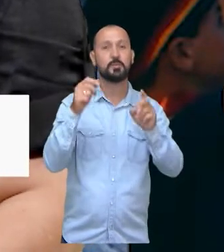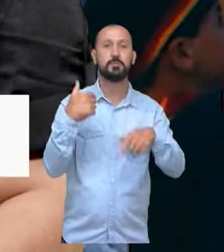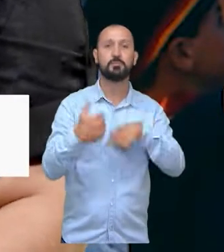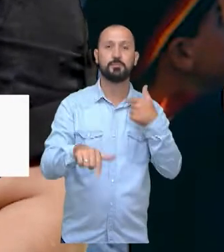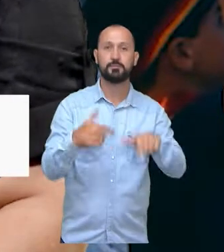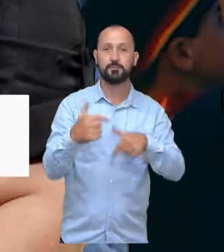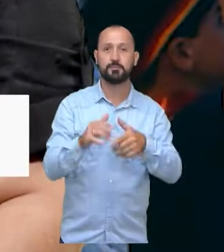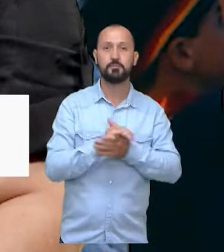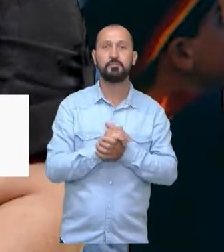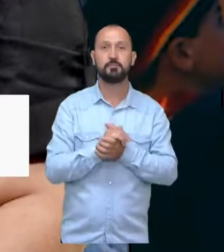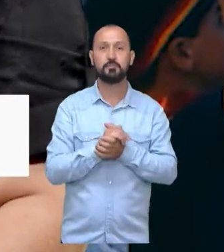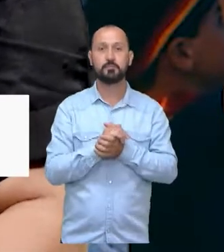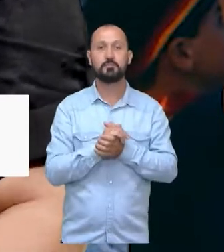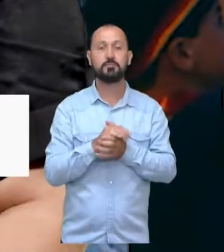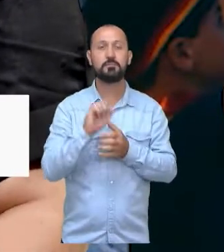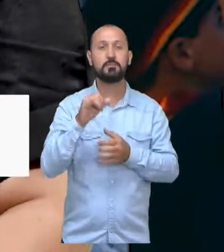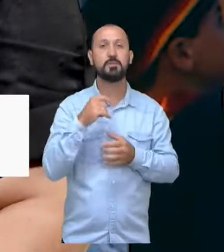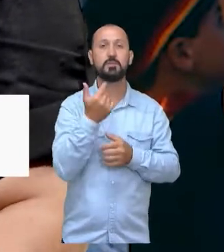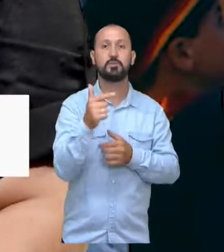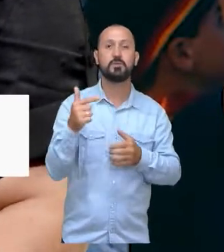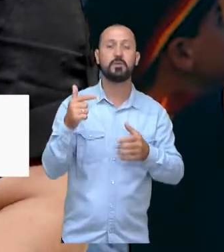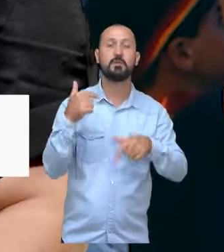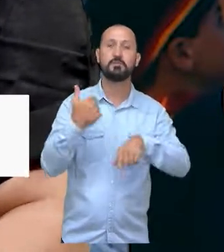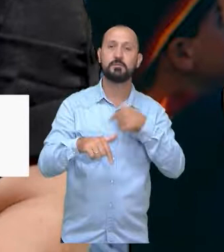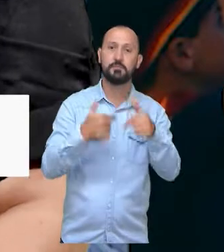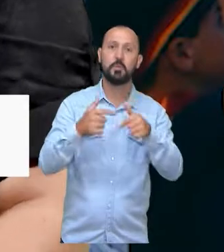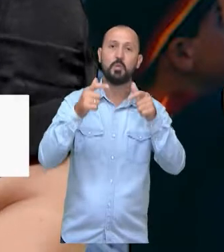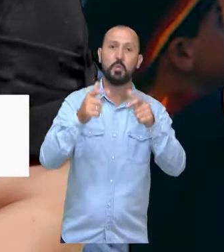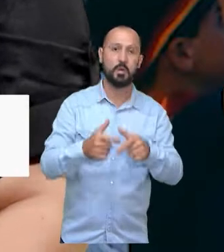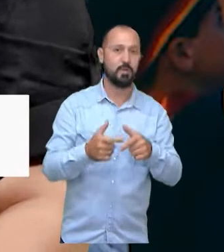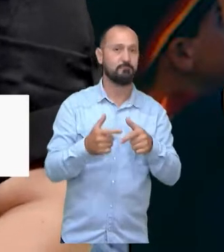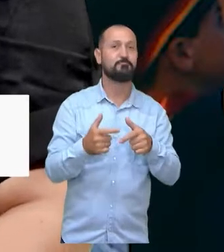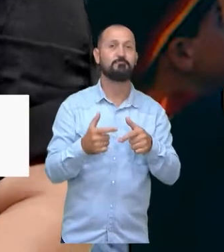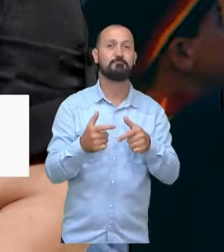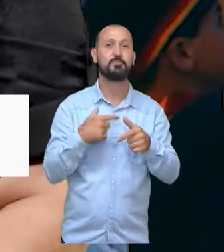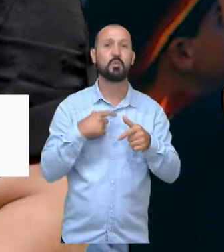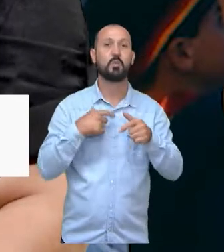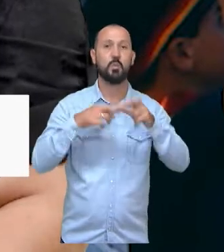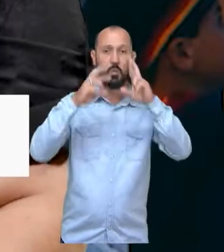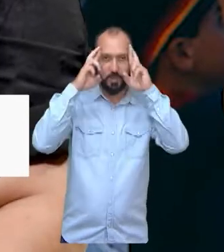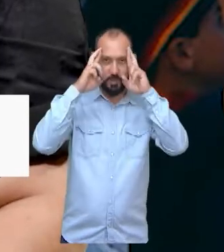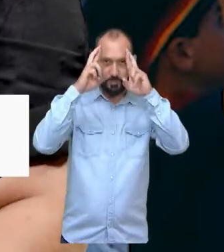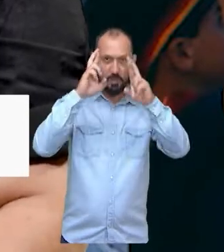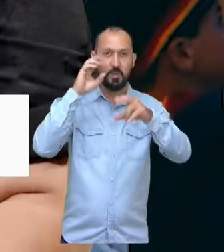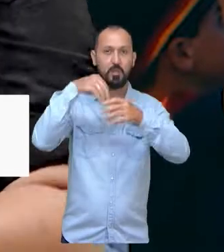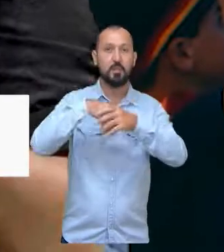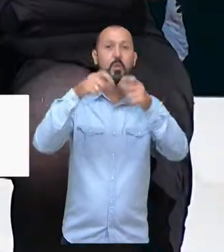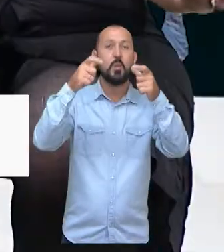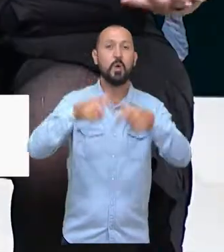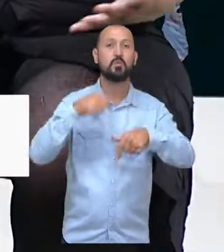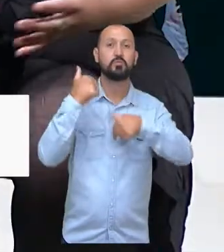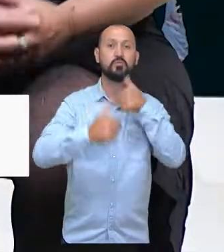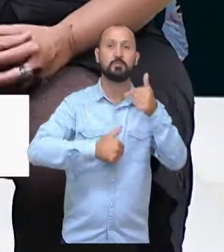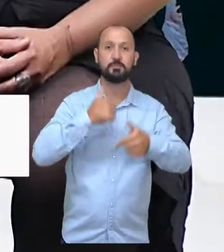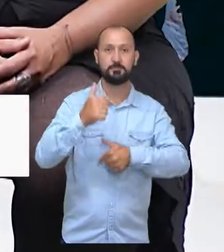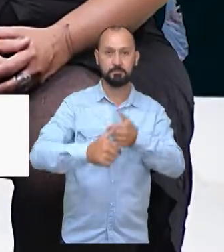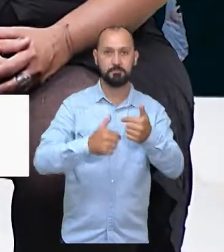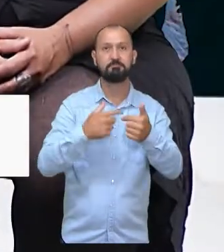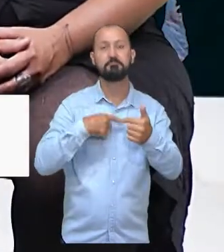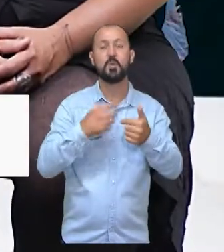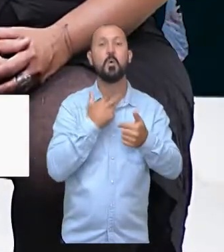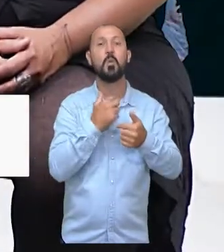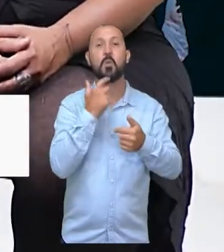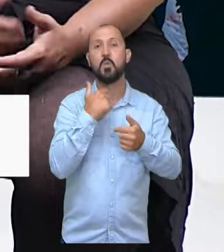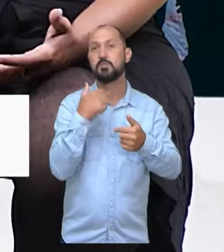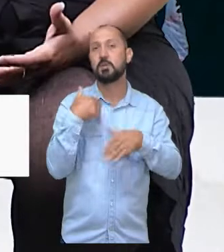gente não tiver garantido o nosso trabalho, nosso espaço de trabalho, o respeito dentro do nosso local de trabalho, a gente não consegue avançar em